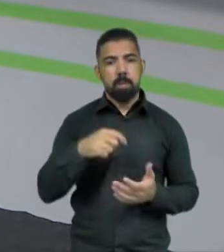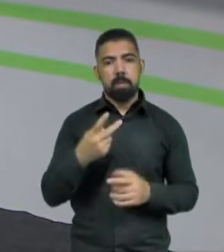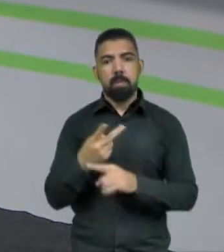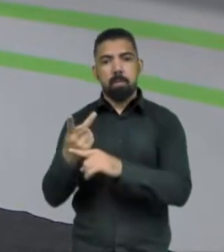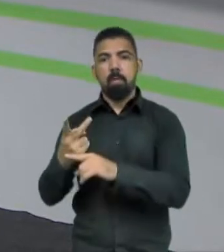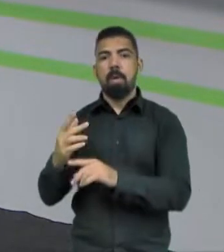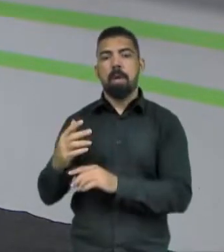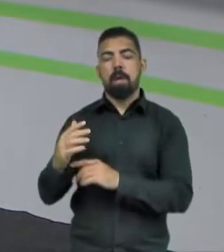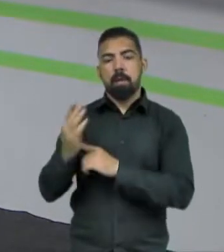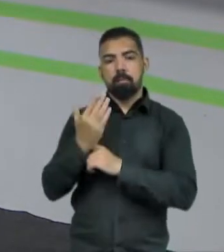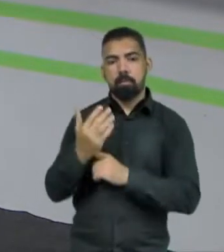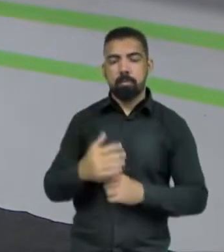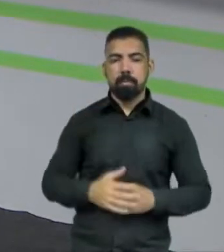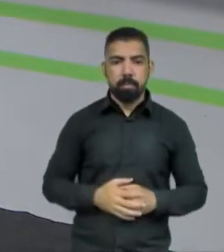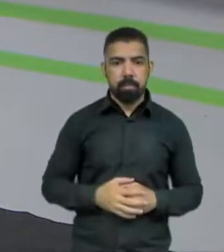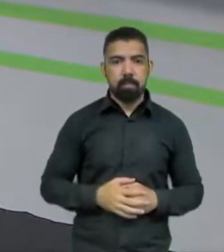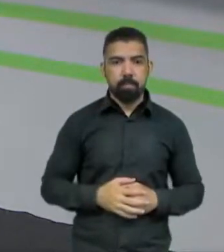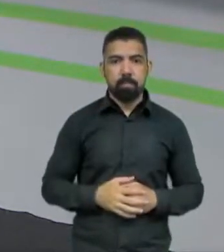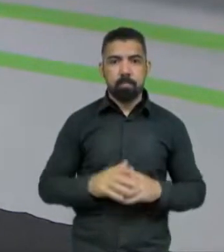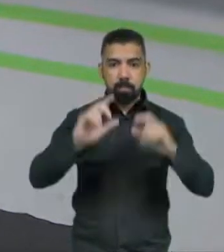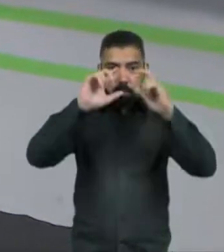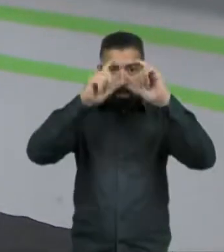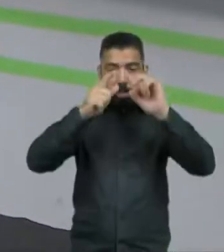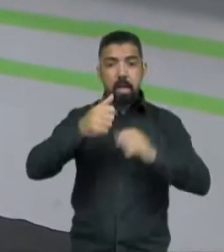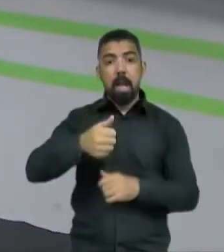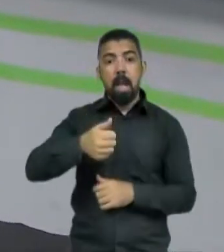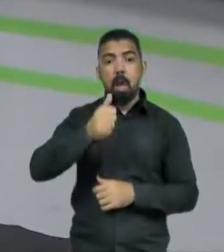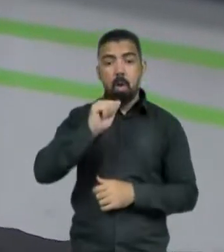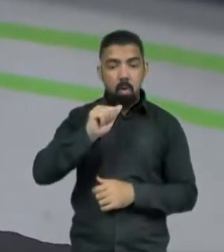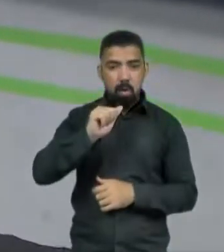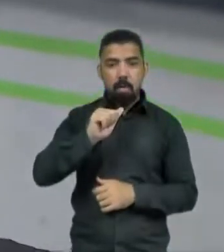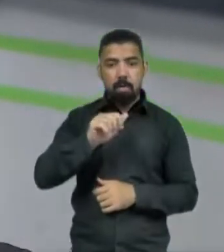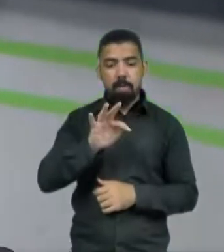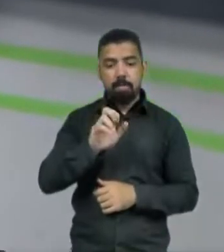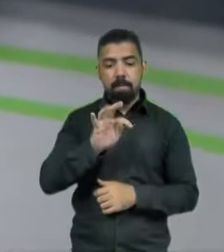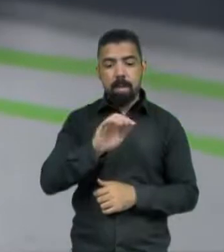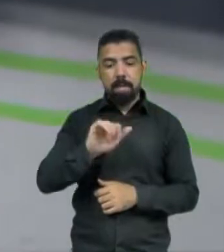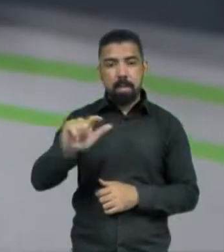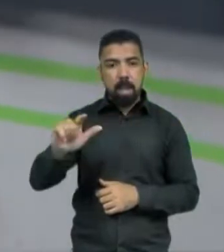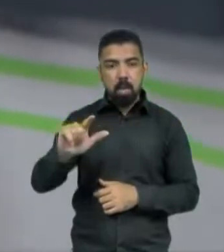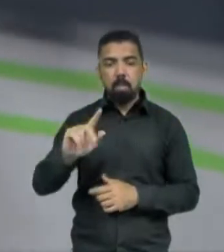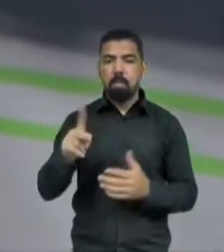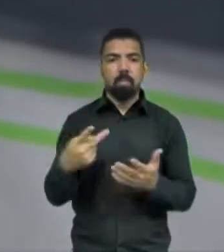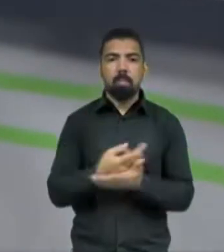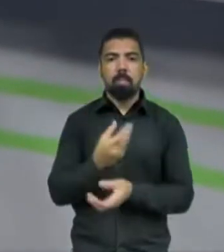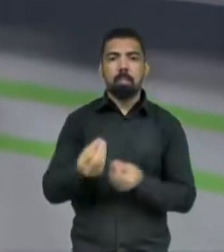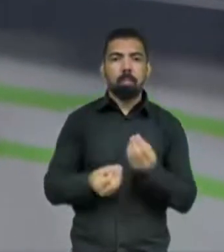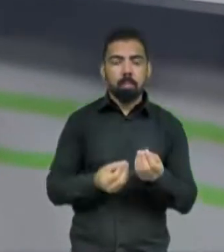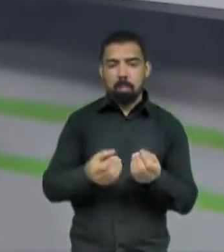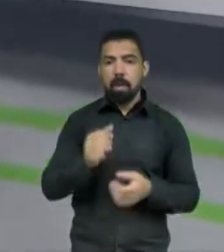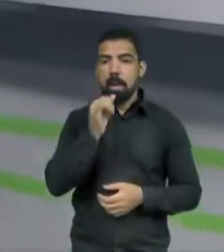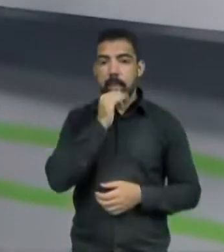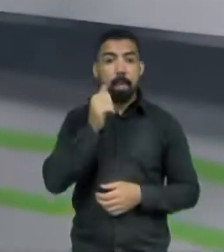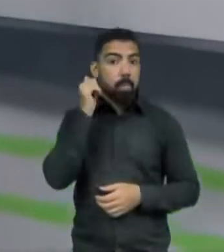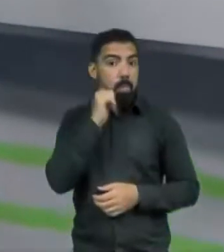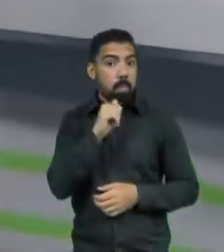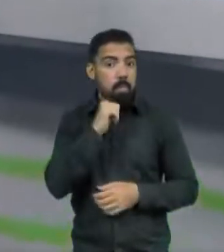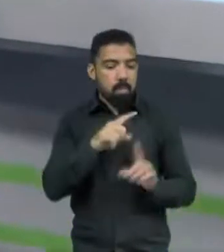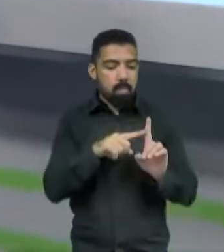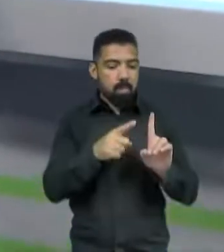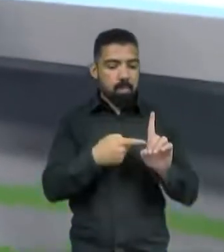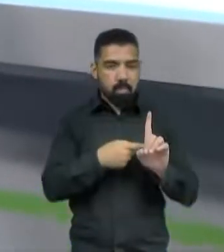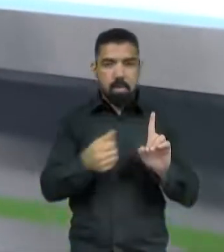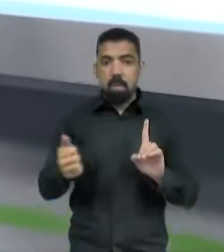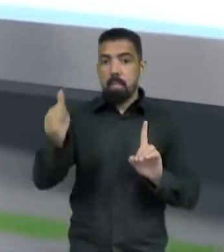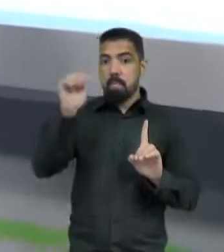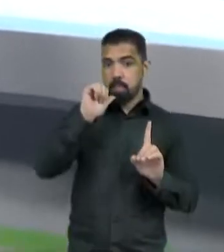A síndrome alcoólica fetal acontece quando a mulher ingere bebidas alcoólicas na gravidez. Essa